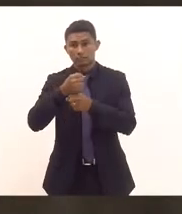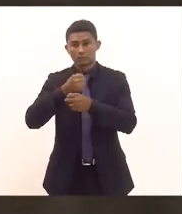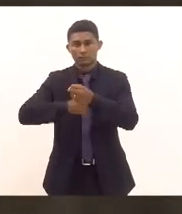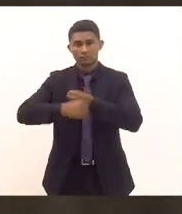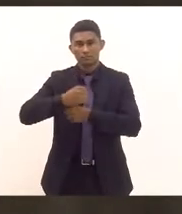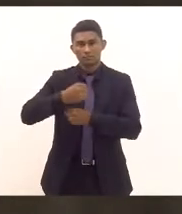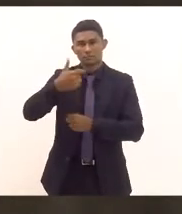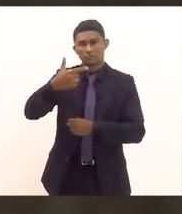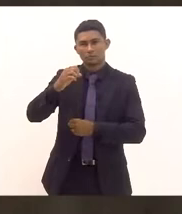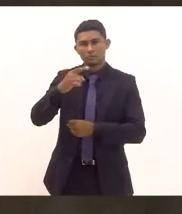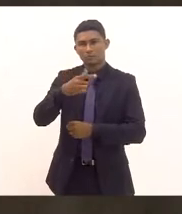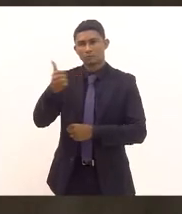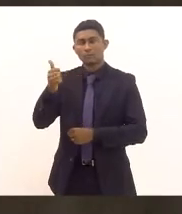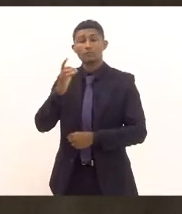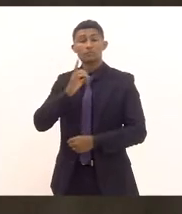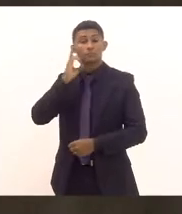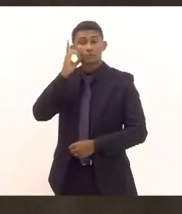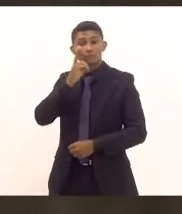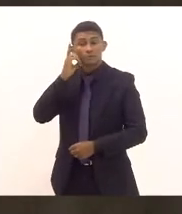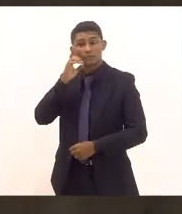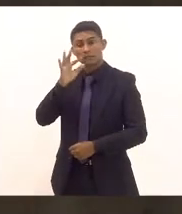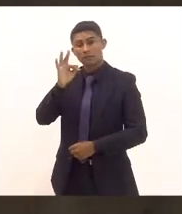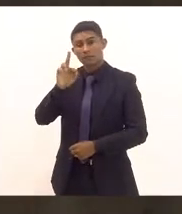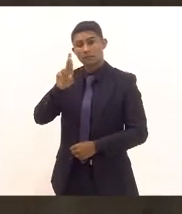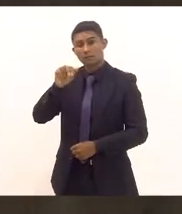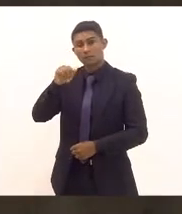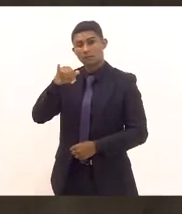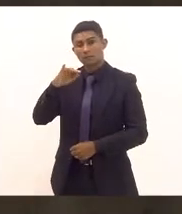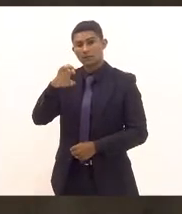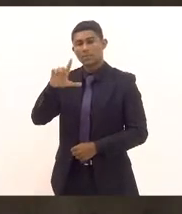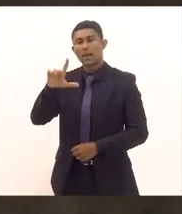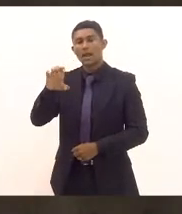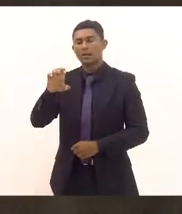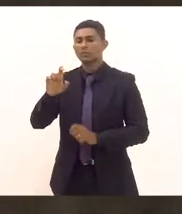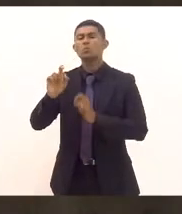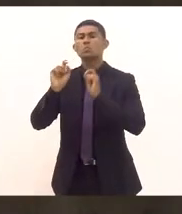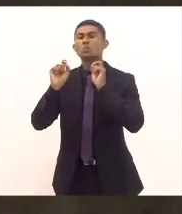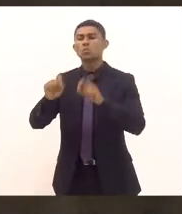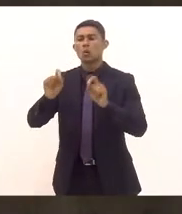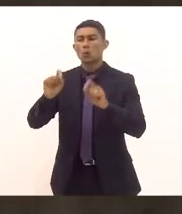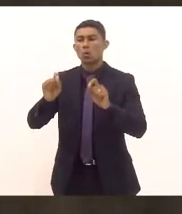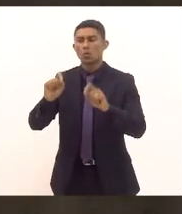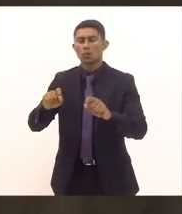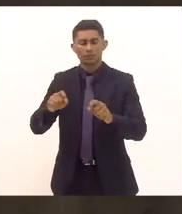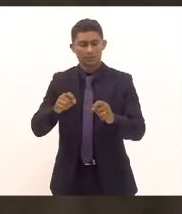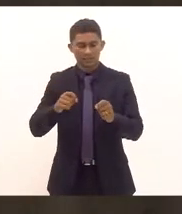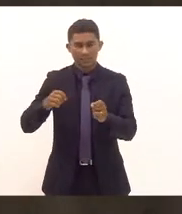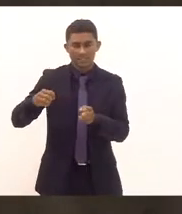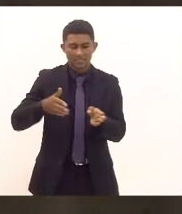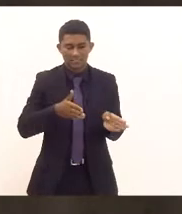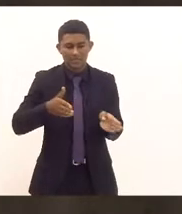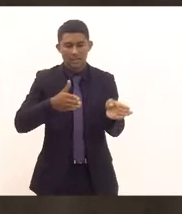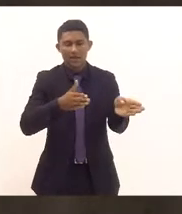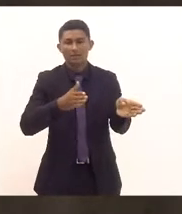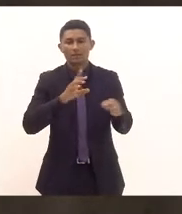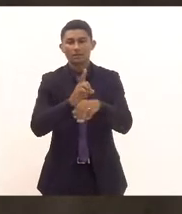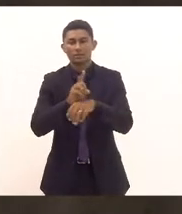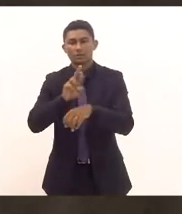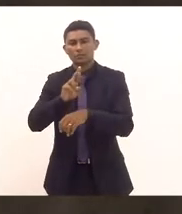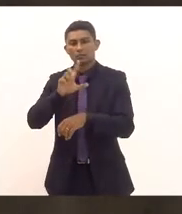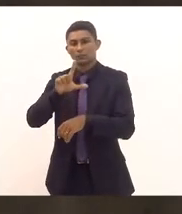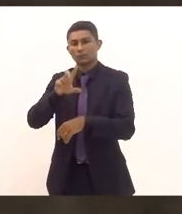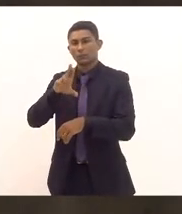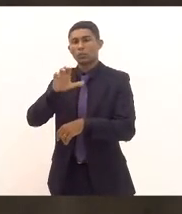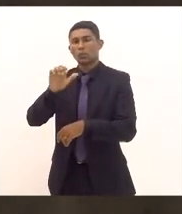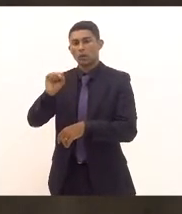de autoria da deputada Franciane Motta que de domina Estrada Doutor Luca paz kamacho